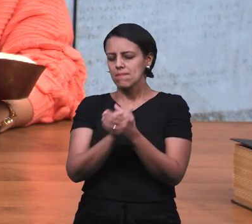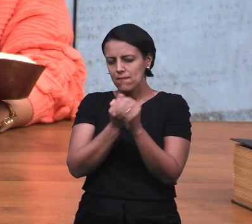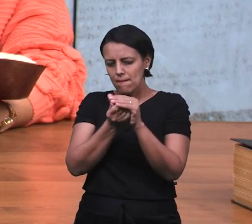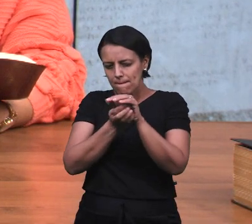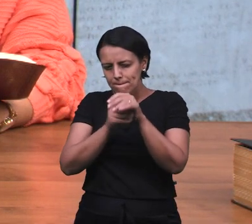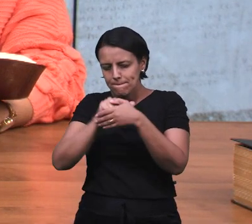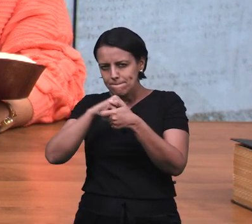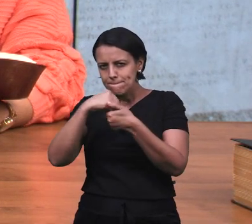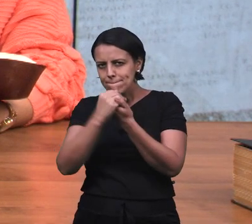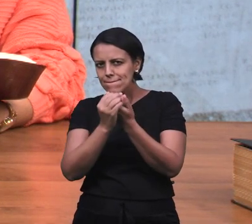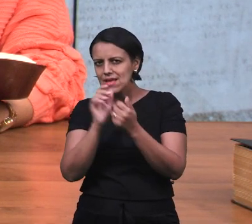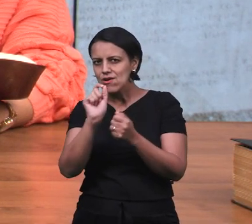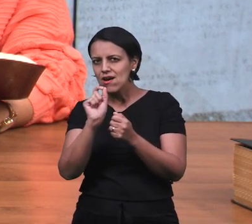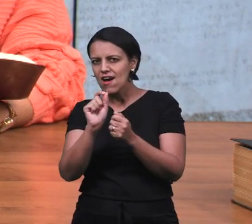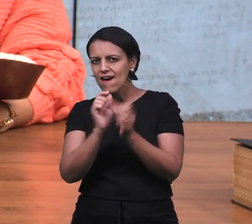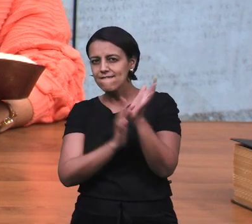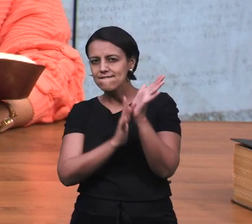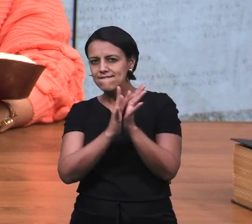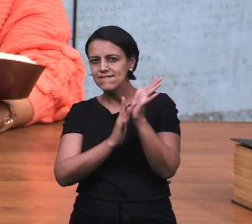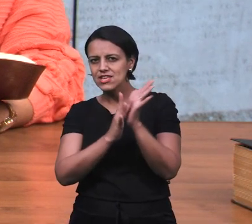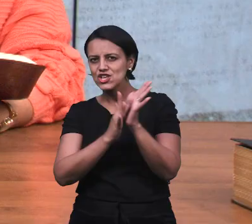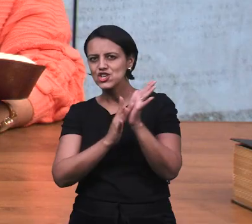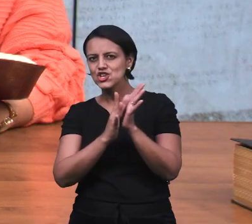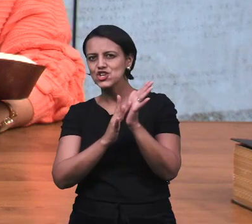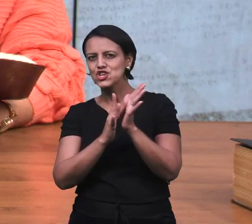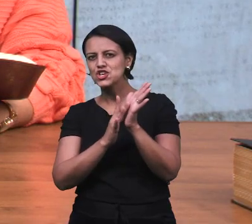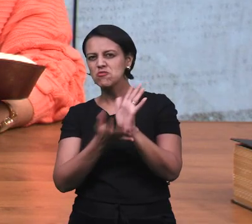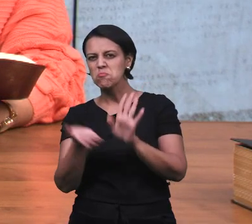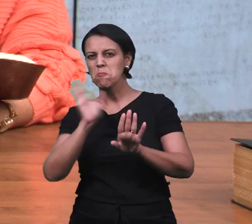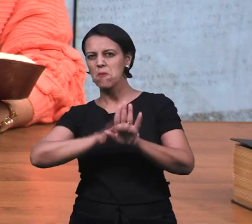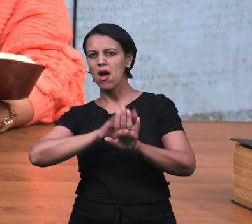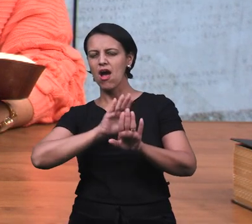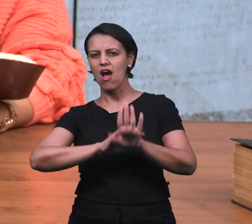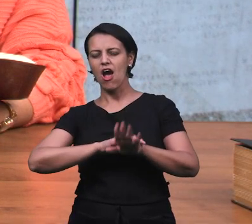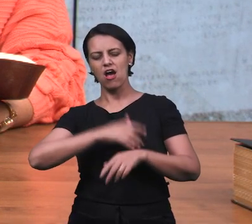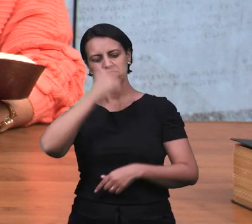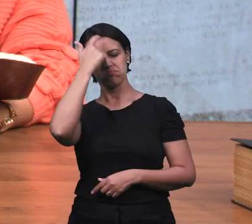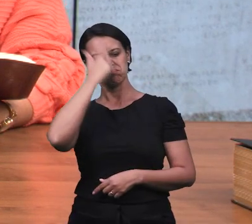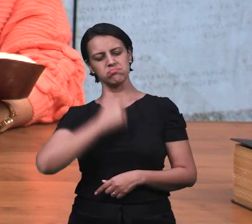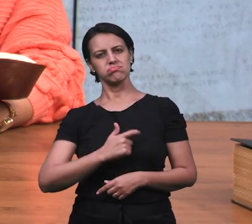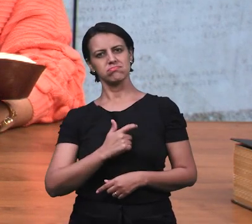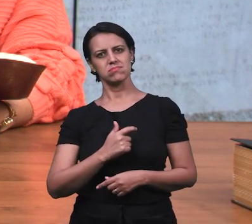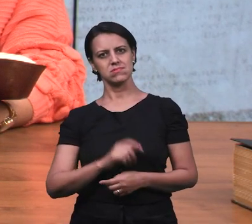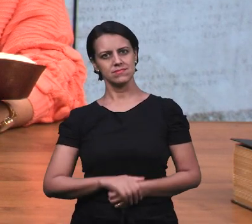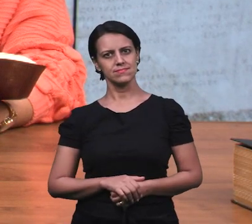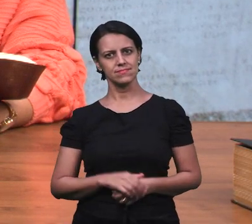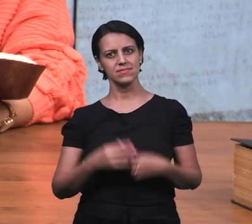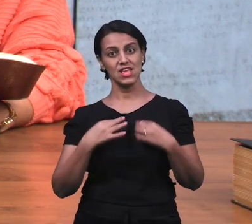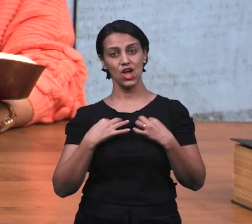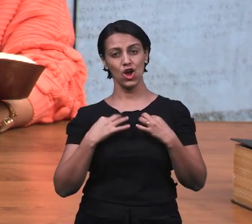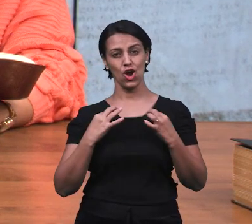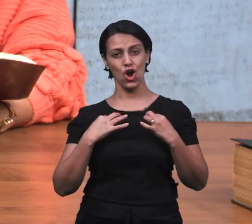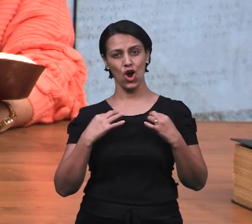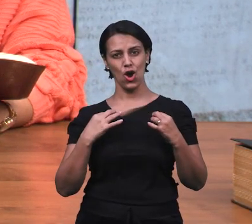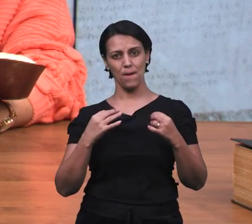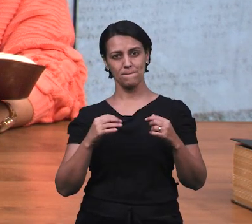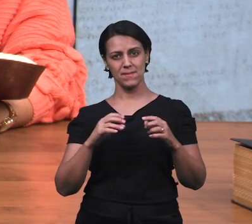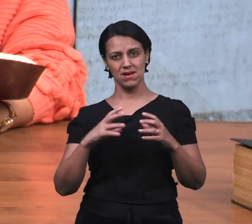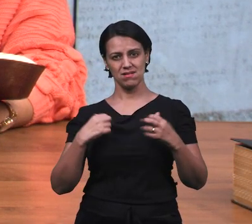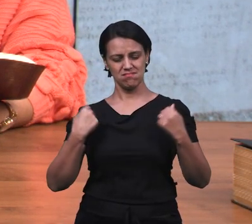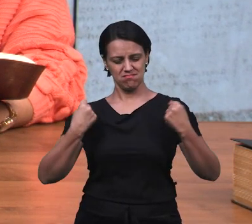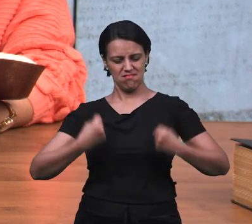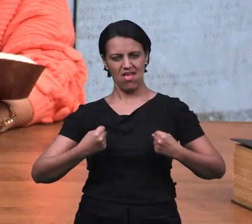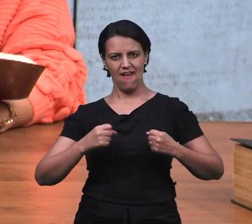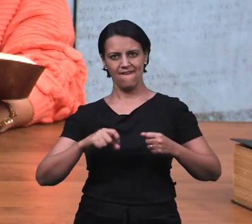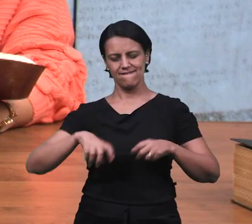se fingiram embaixadores. E tomaram sacos velhos sobre os seus jumentos